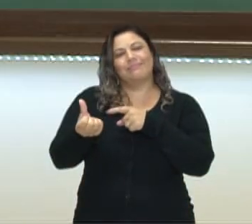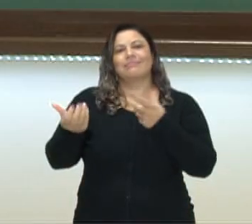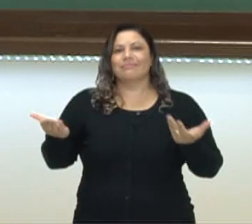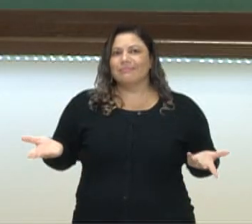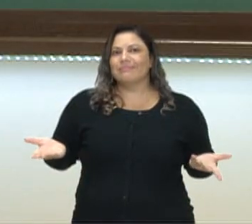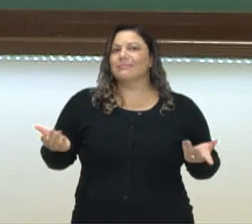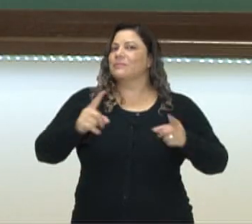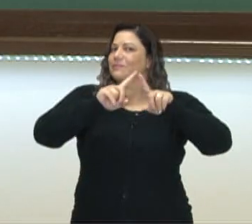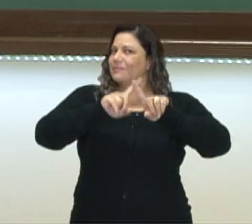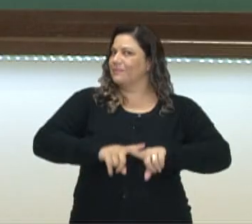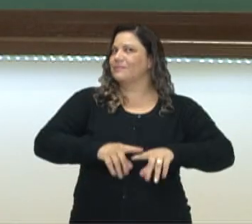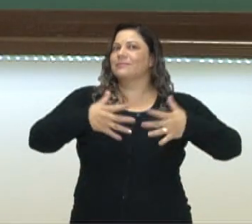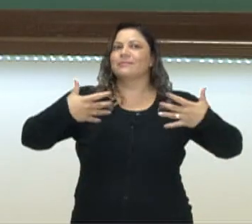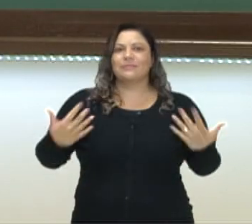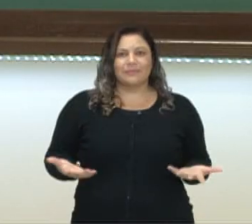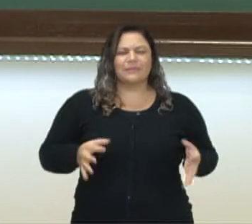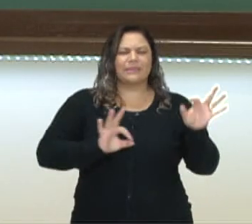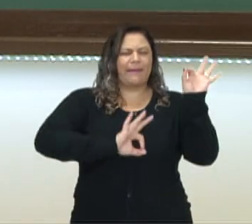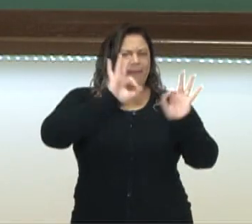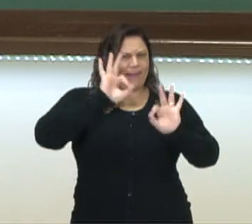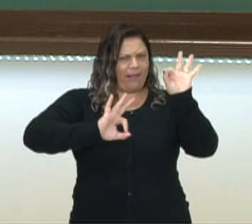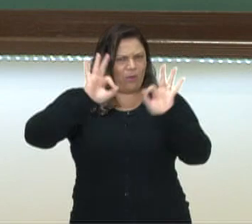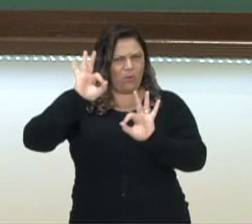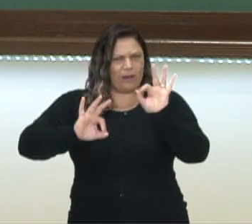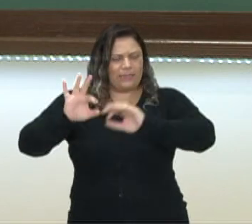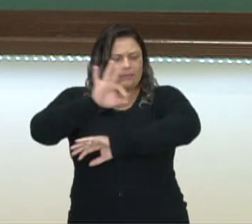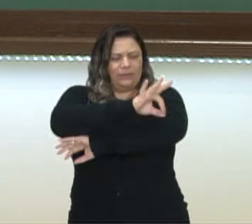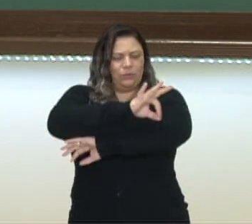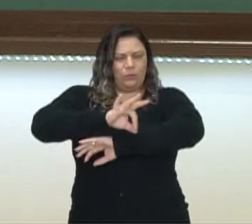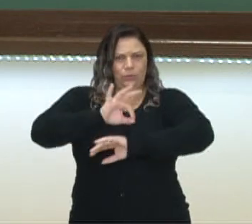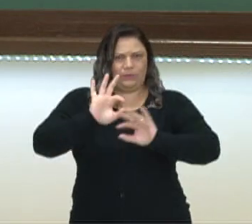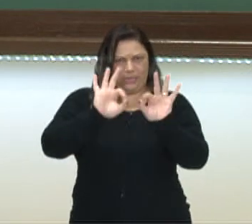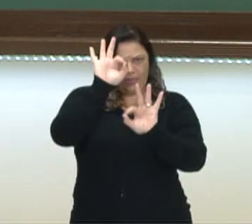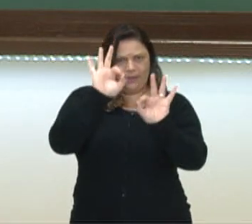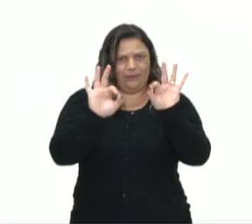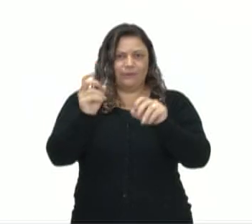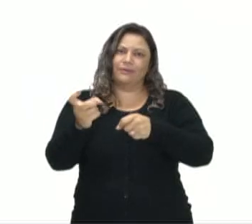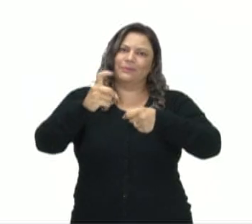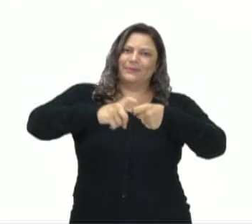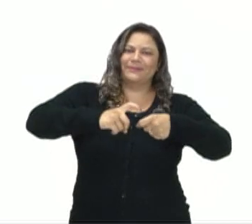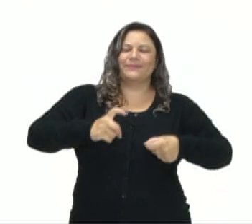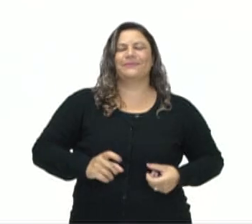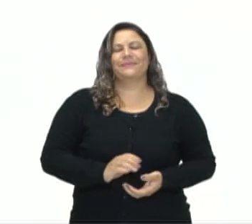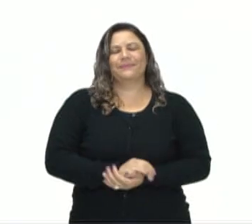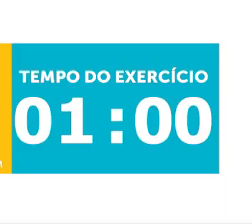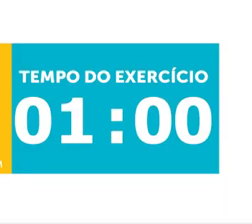sextuplo? Façam bem organizadinho, usem régua, que a gente já volta.